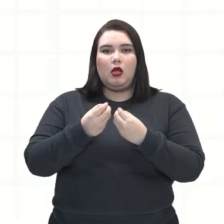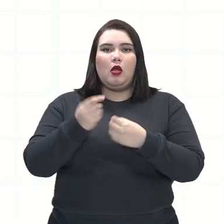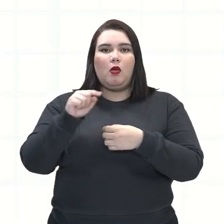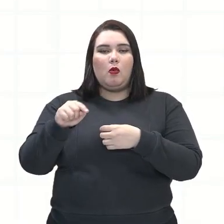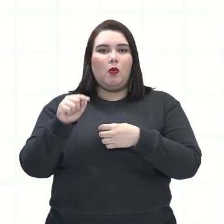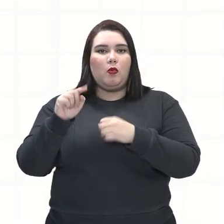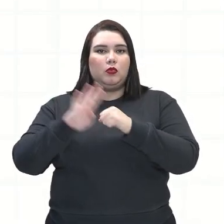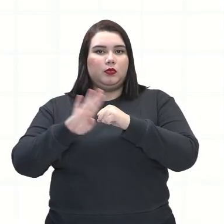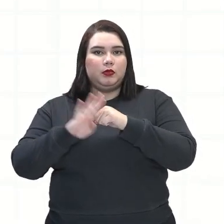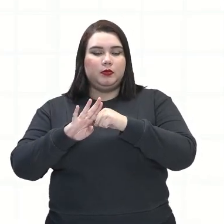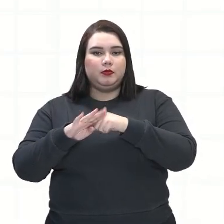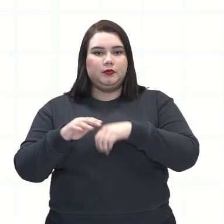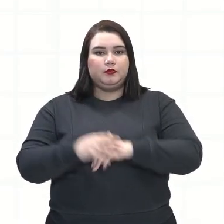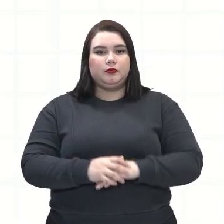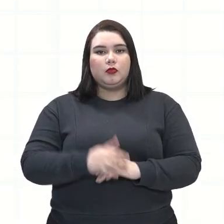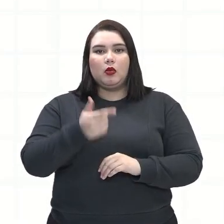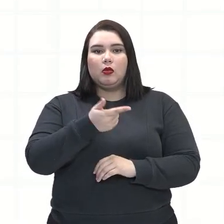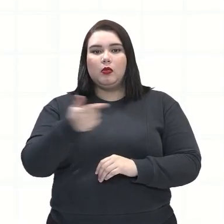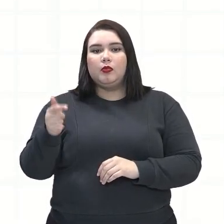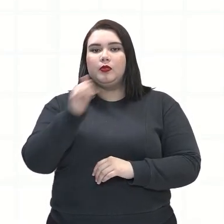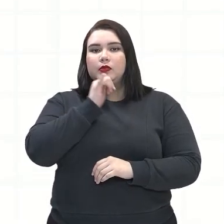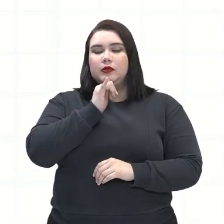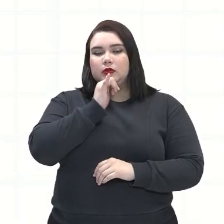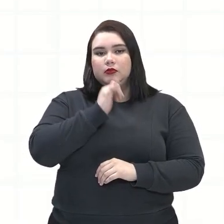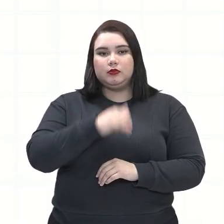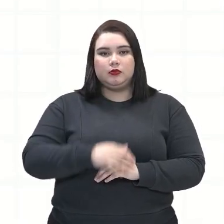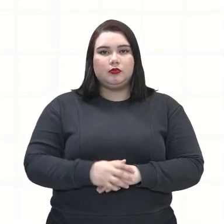Vamos ver mais um exemplo.